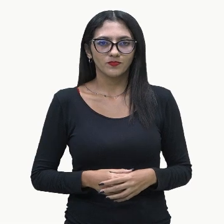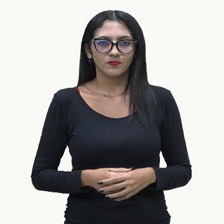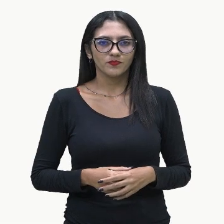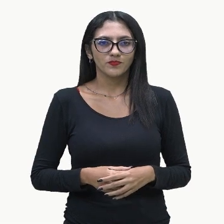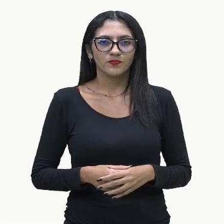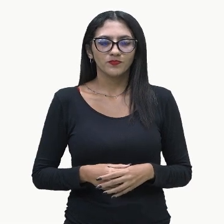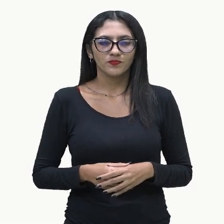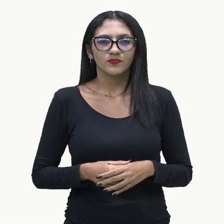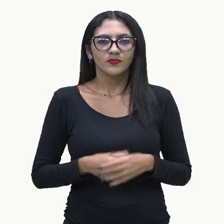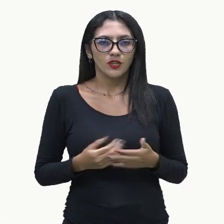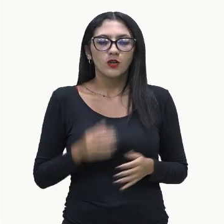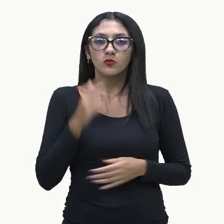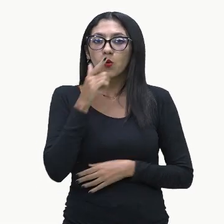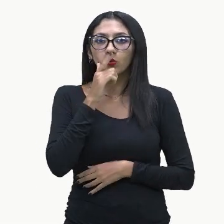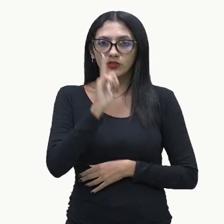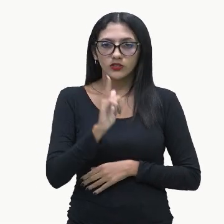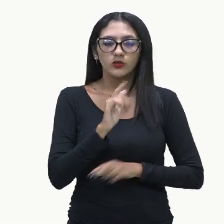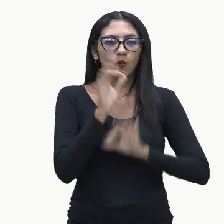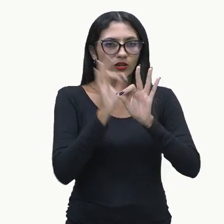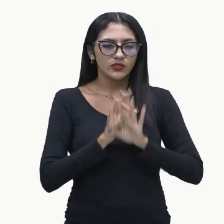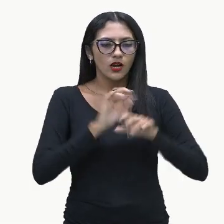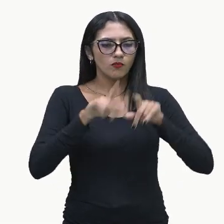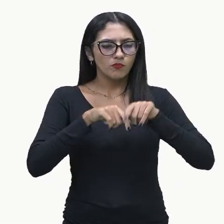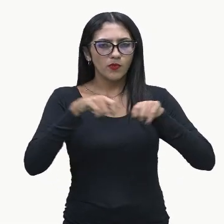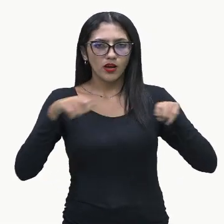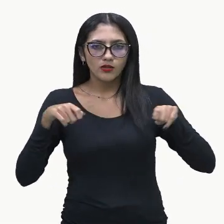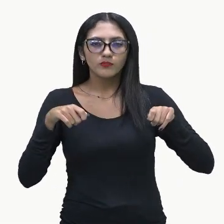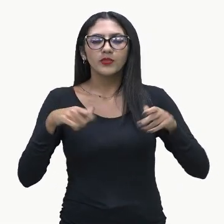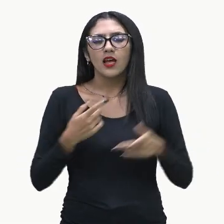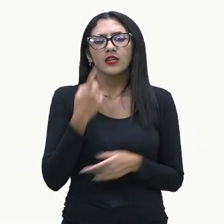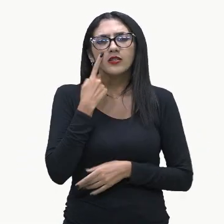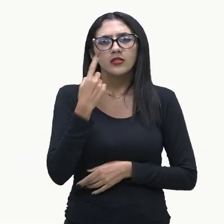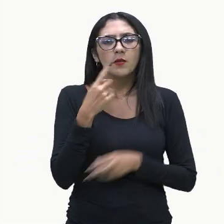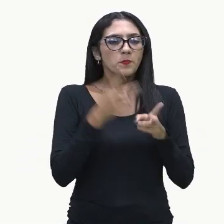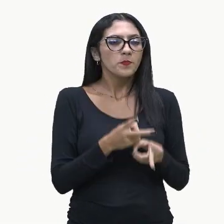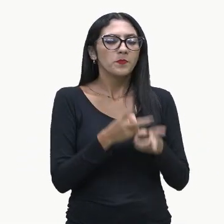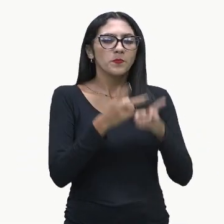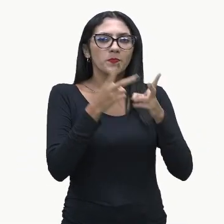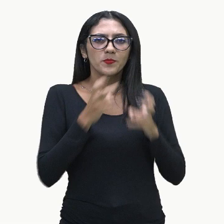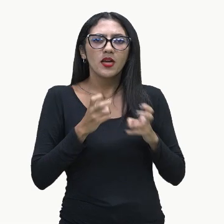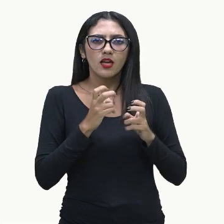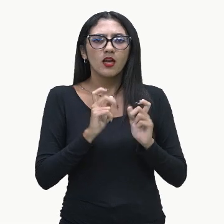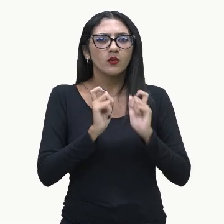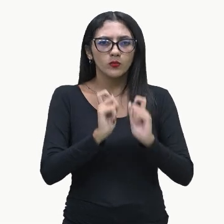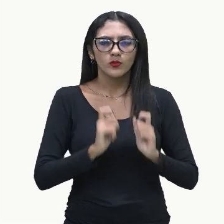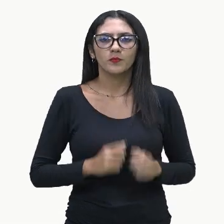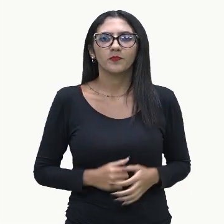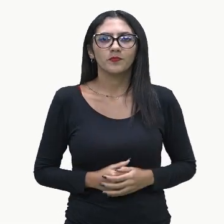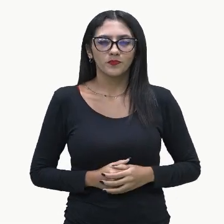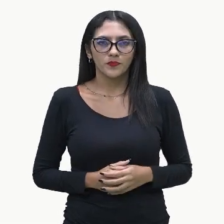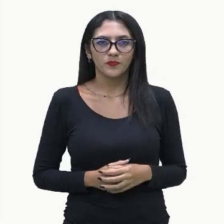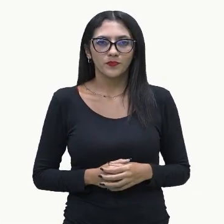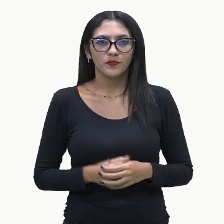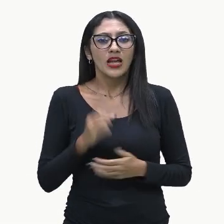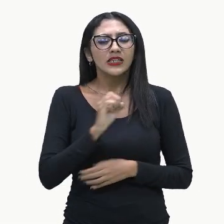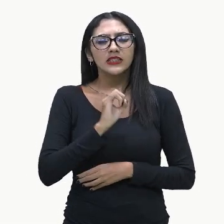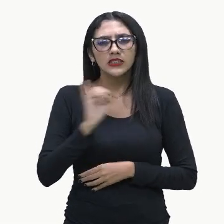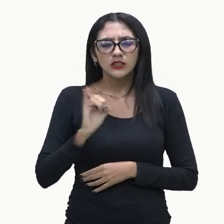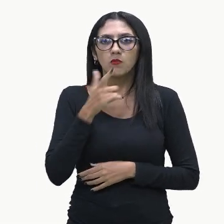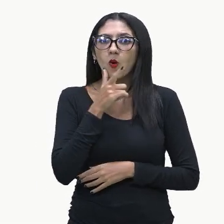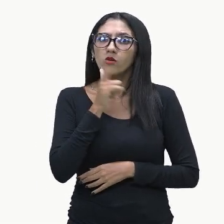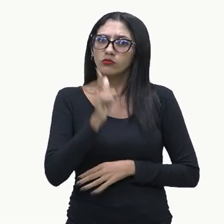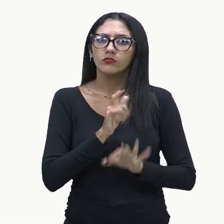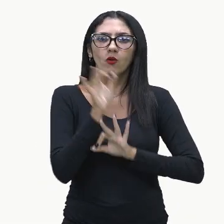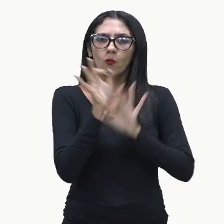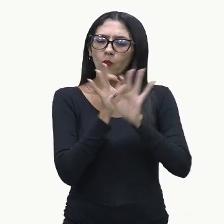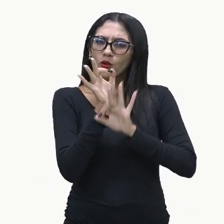12 partes iguais. E aí eles viram que se eles fizessem, né, a divisão